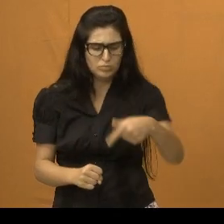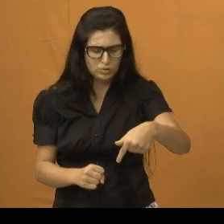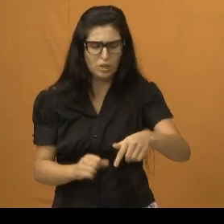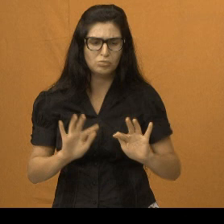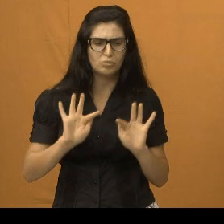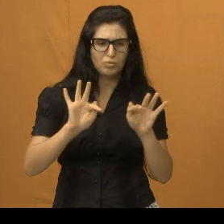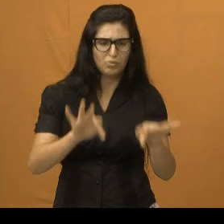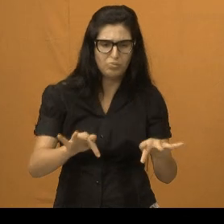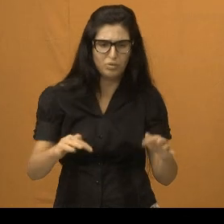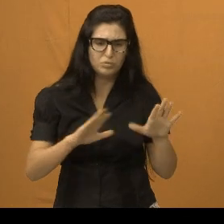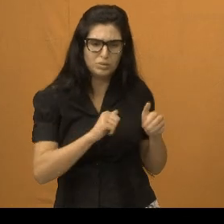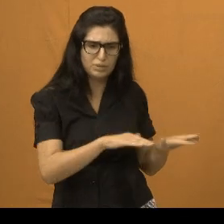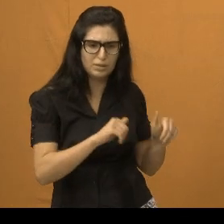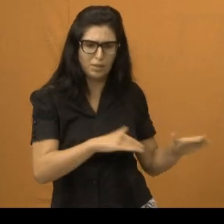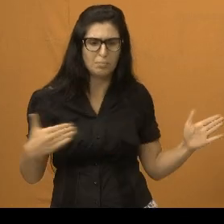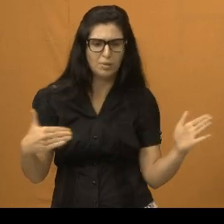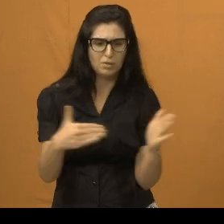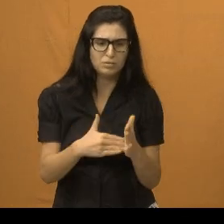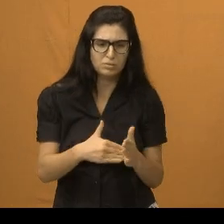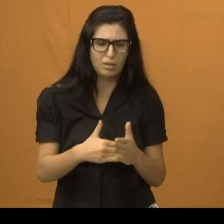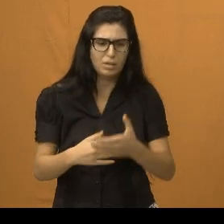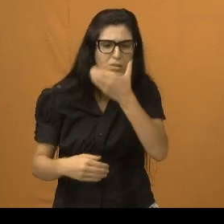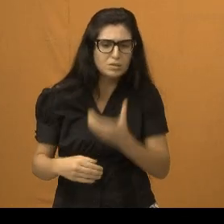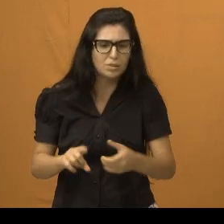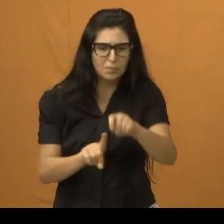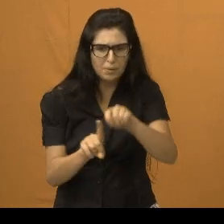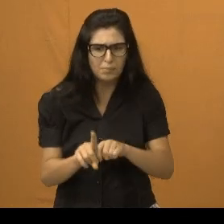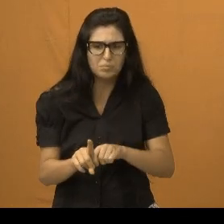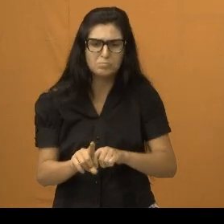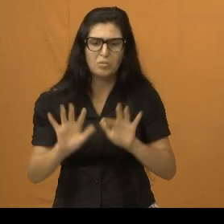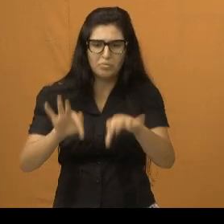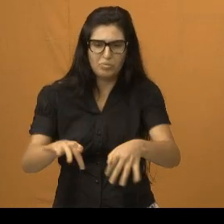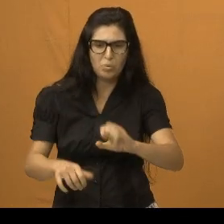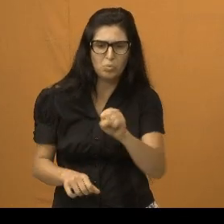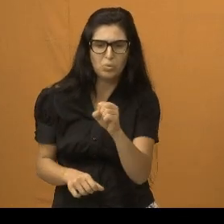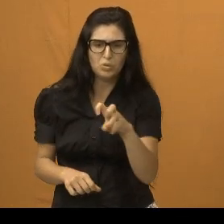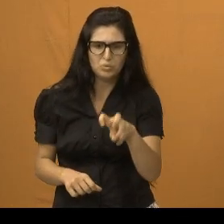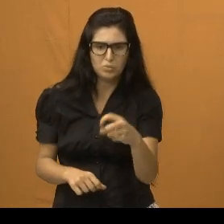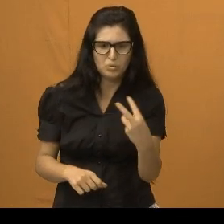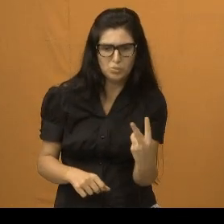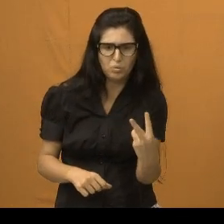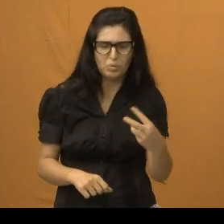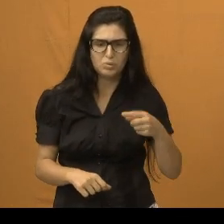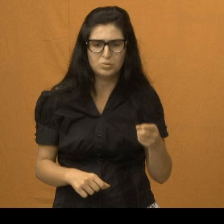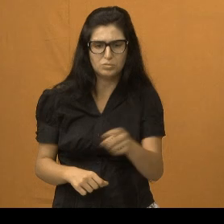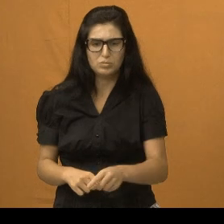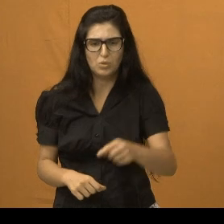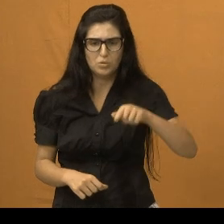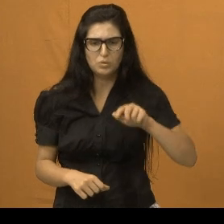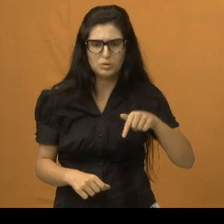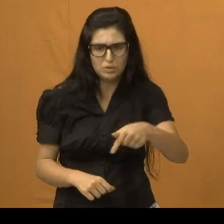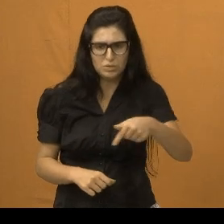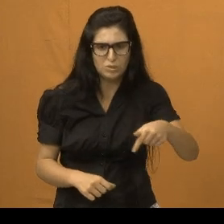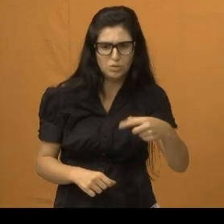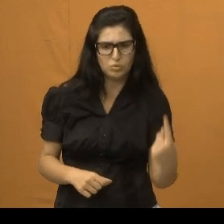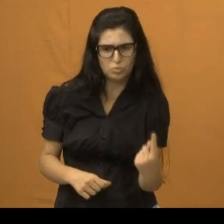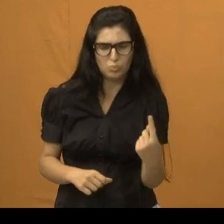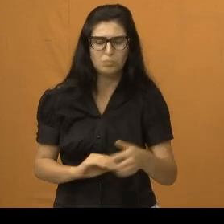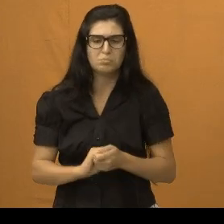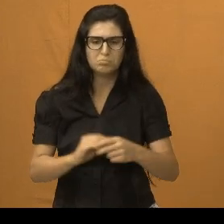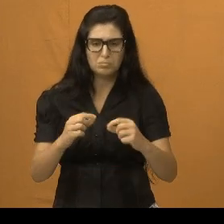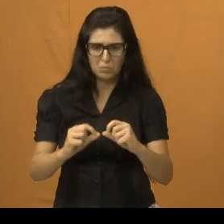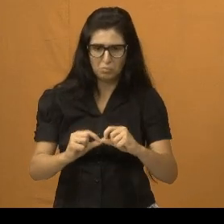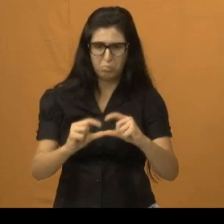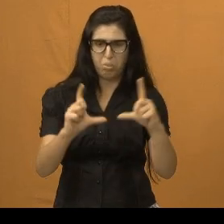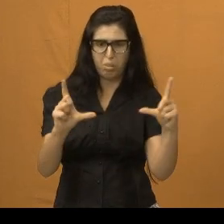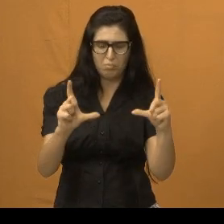quadrimestre, fechamos em 852 milhões 771, na qual podemos perceber que teve um aumento